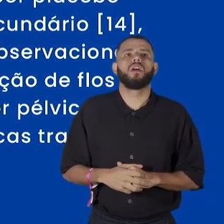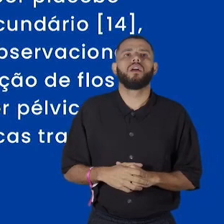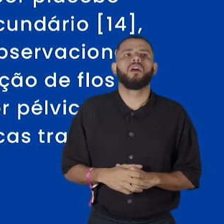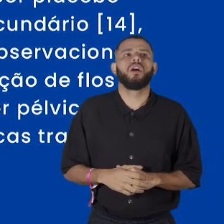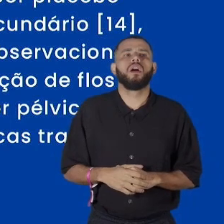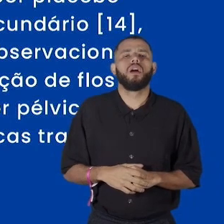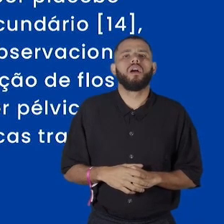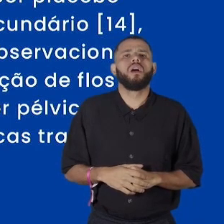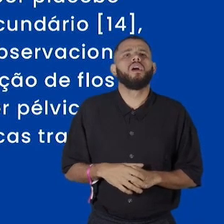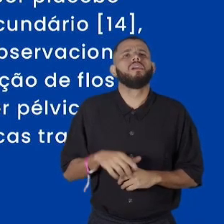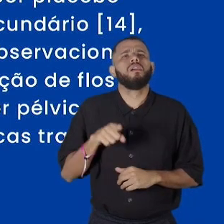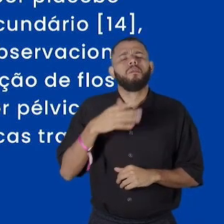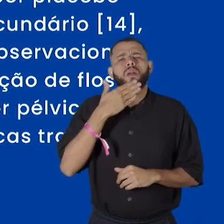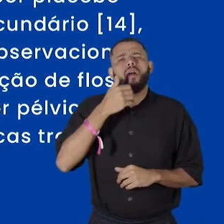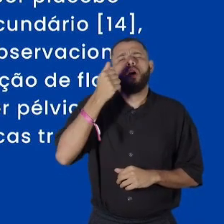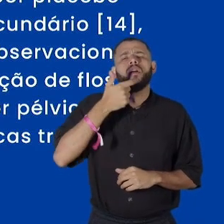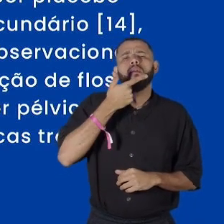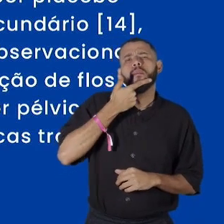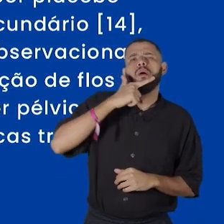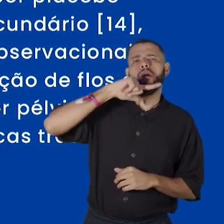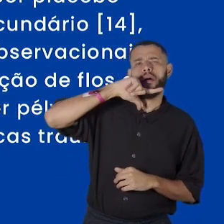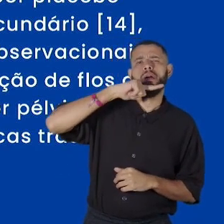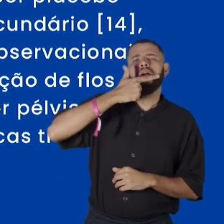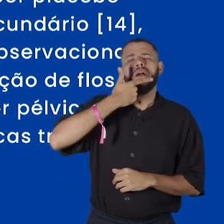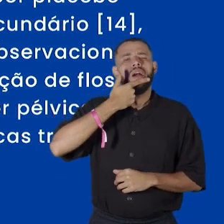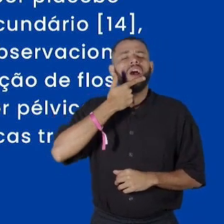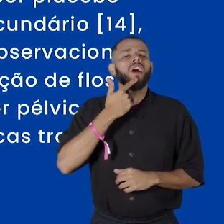além de melhorar o humor, sono,